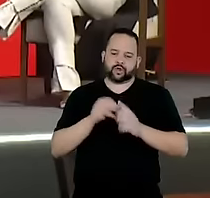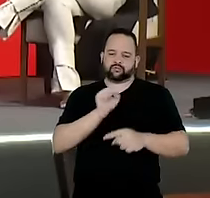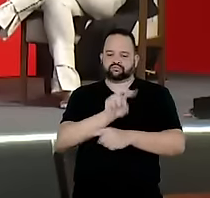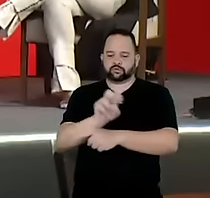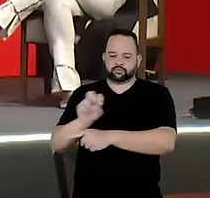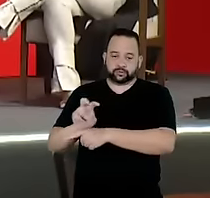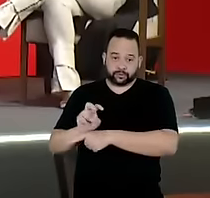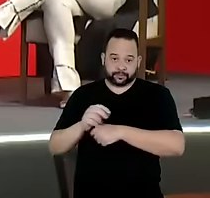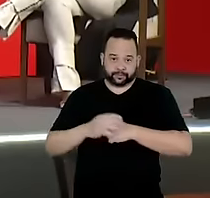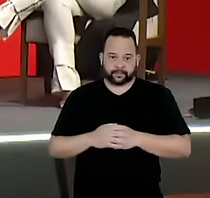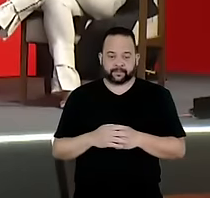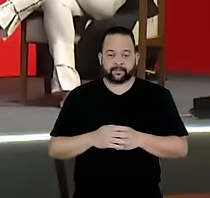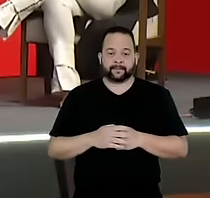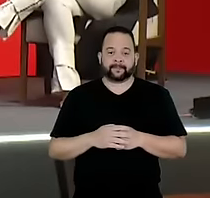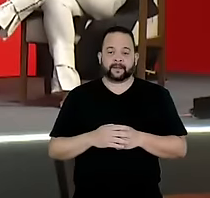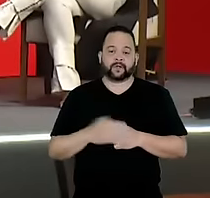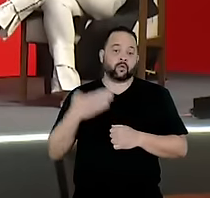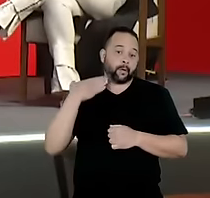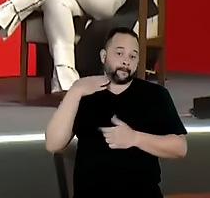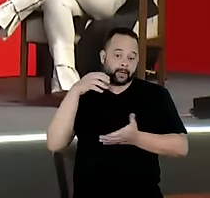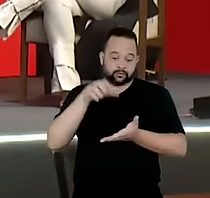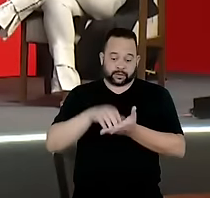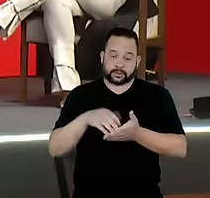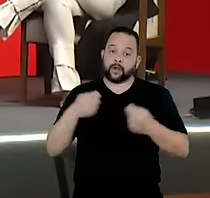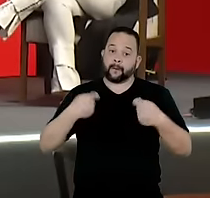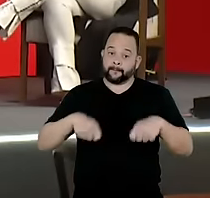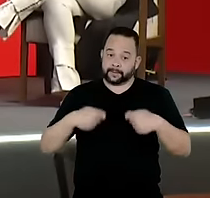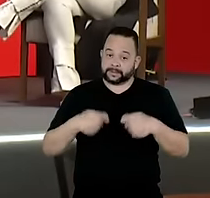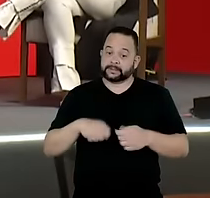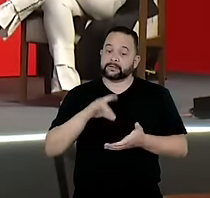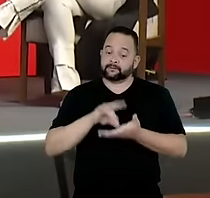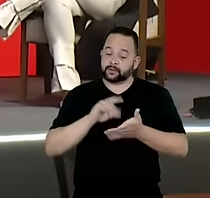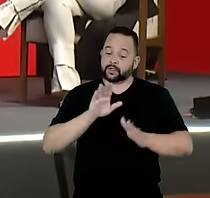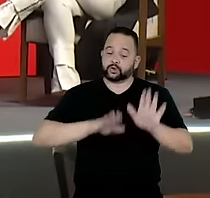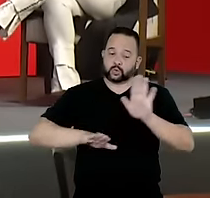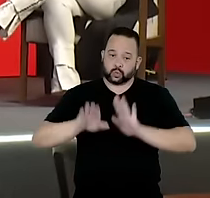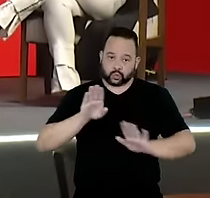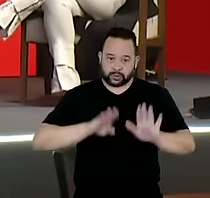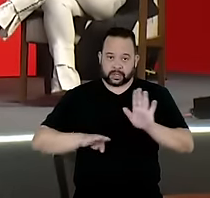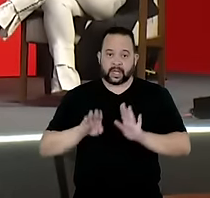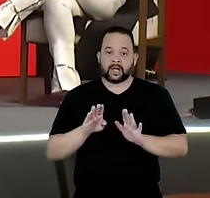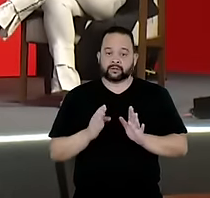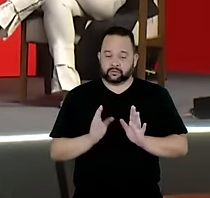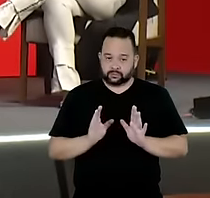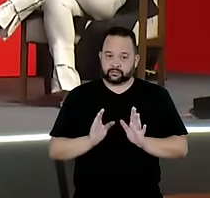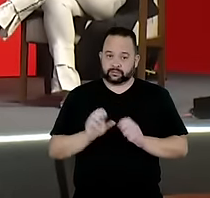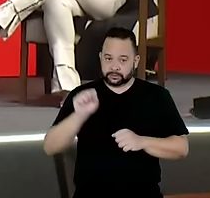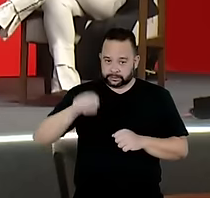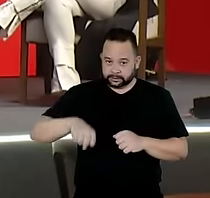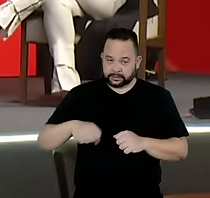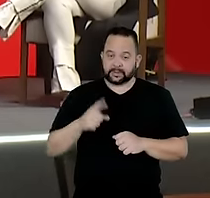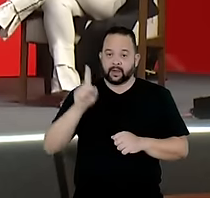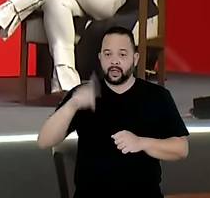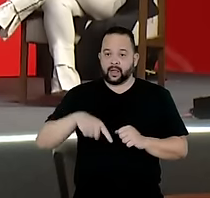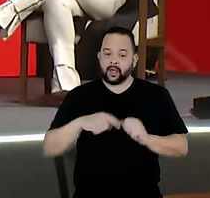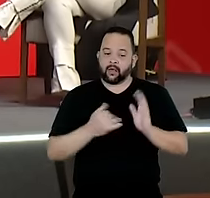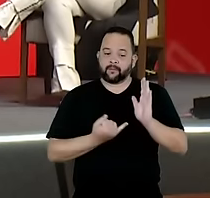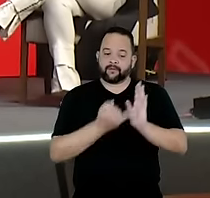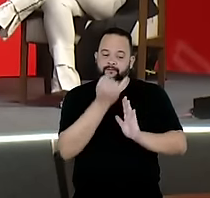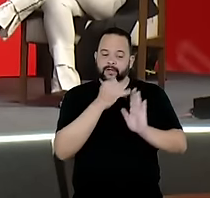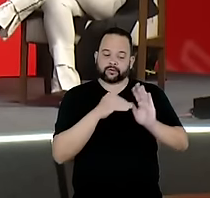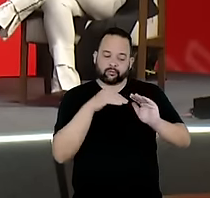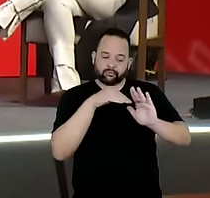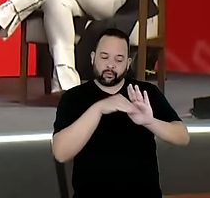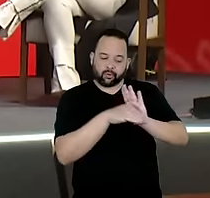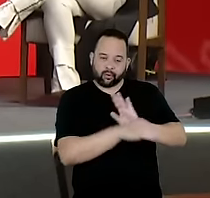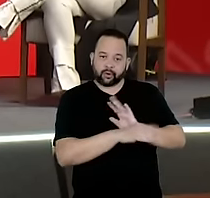que realmente ser cauteloso tanto pel essa restrição externa como pela doméstica é uma desinflação diferente a desinflação que a gente teve